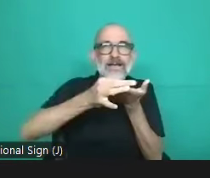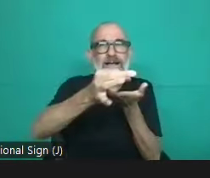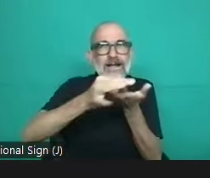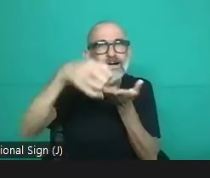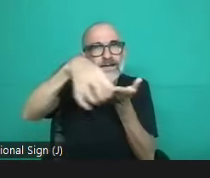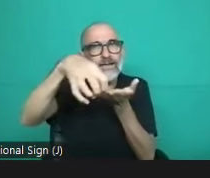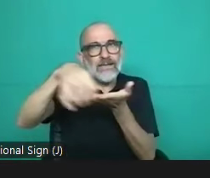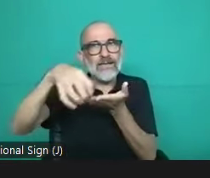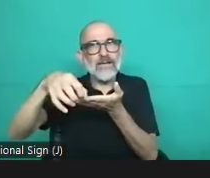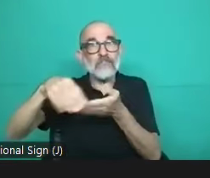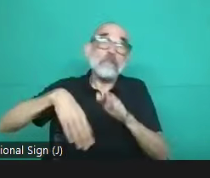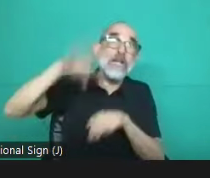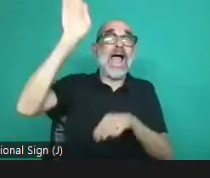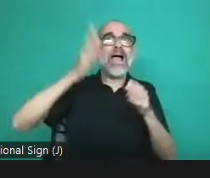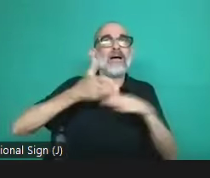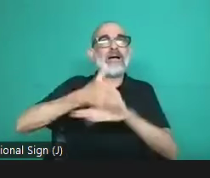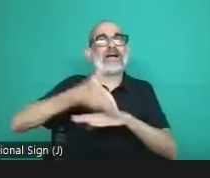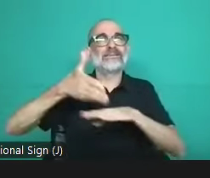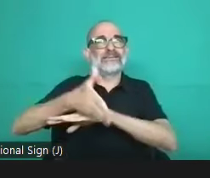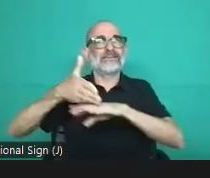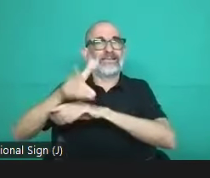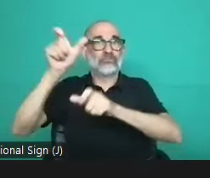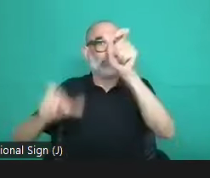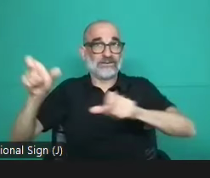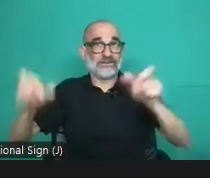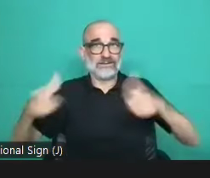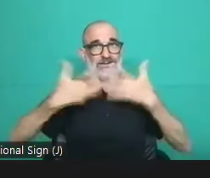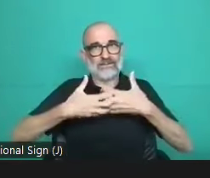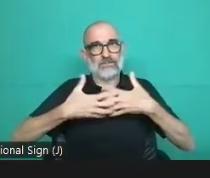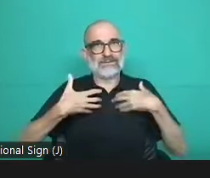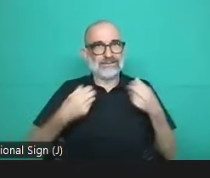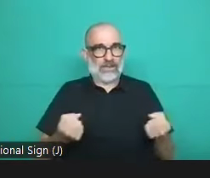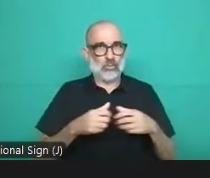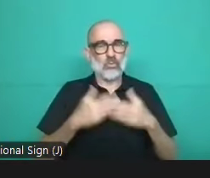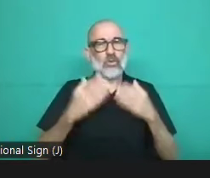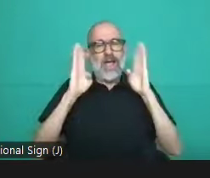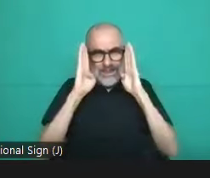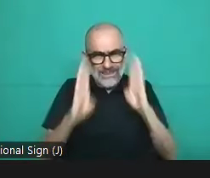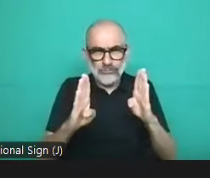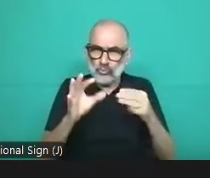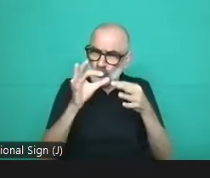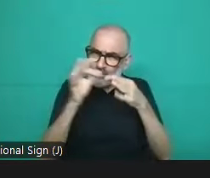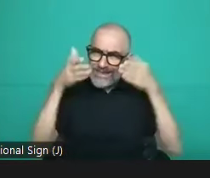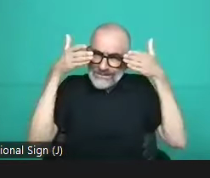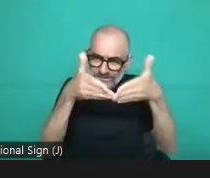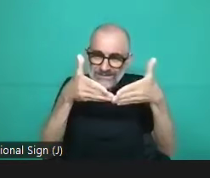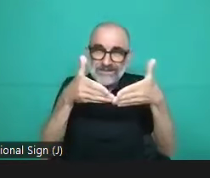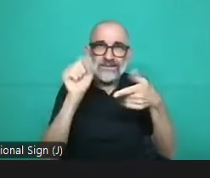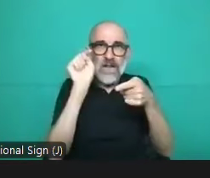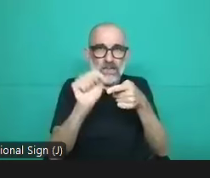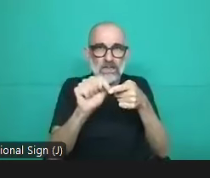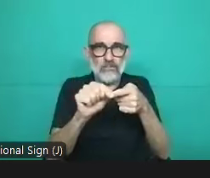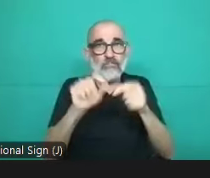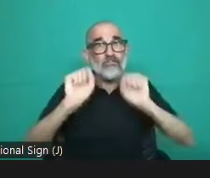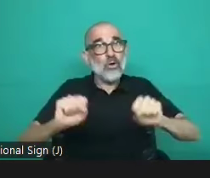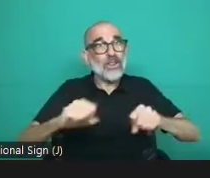à atenção especializada, com vias a humanizar o atendimento, ao mesmo tempo que a gente